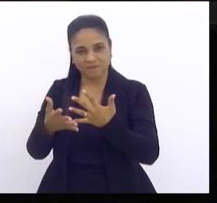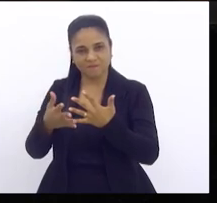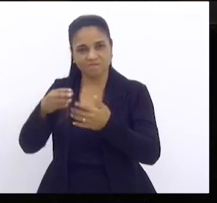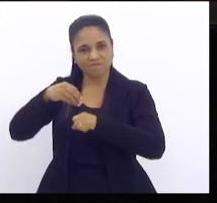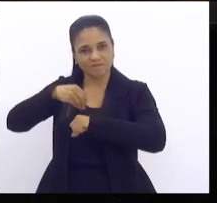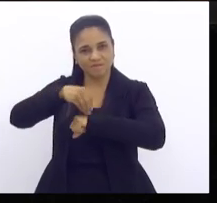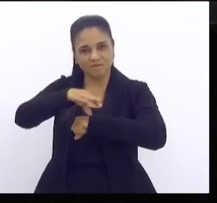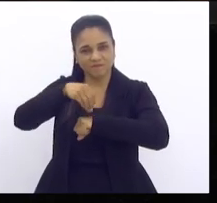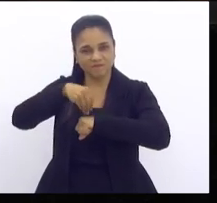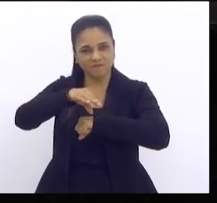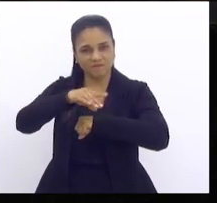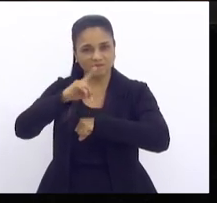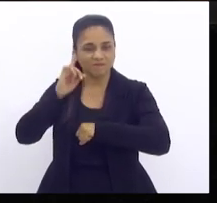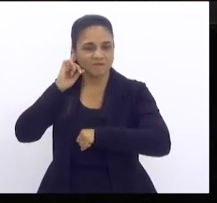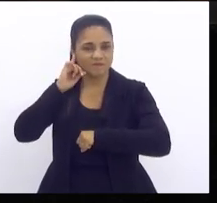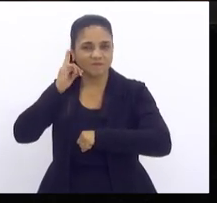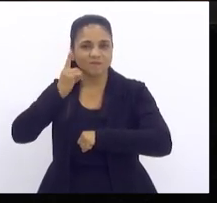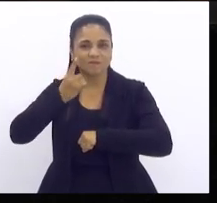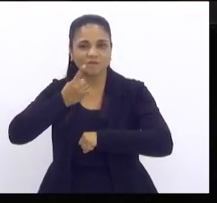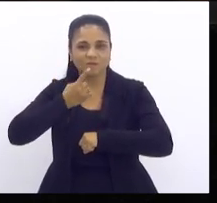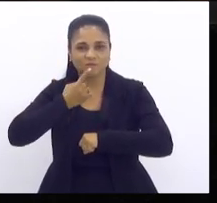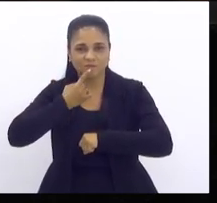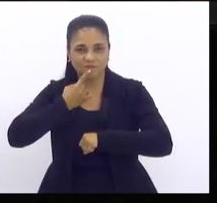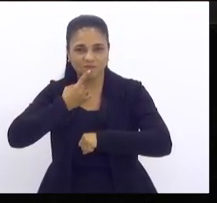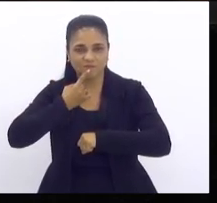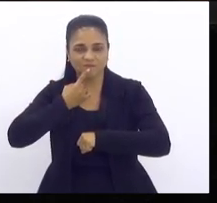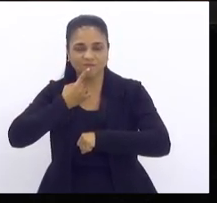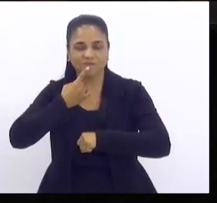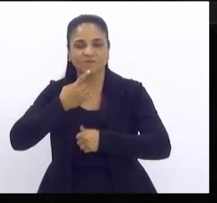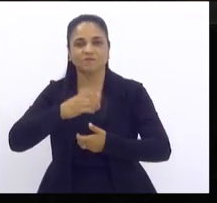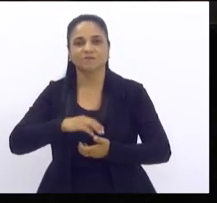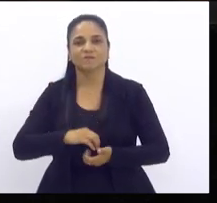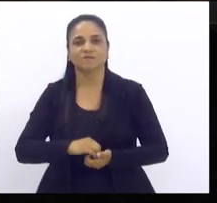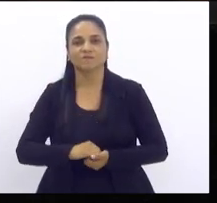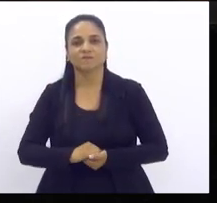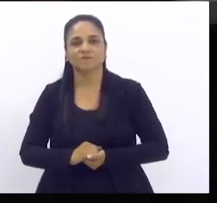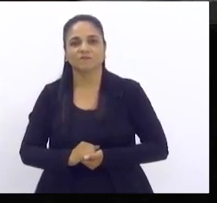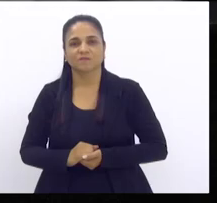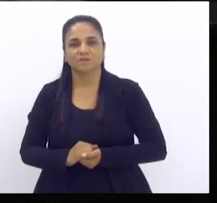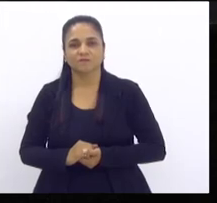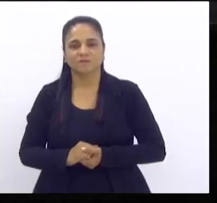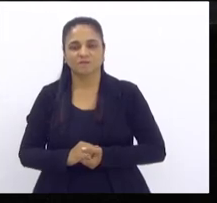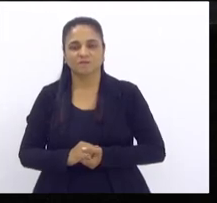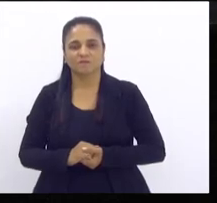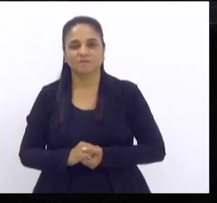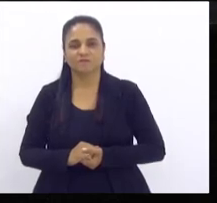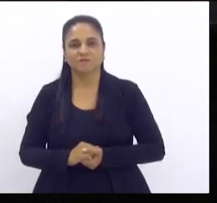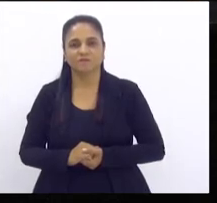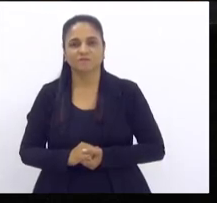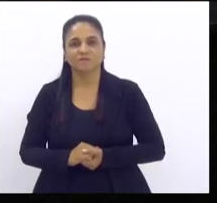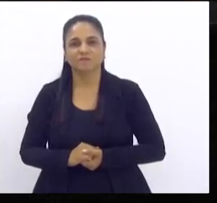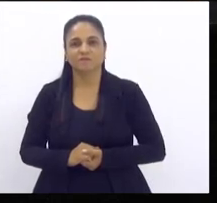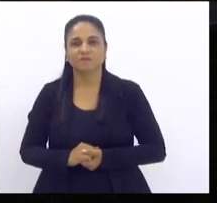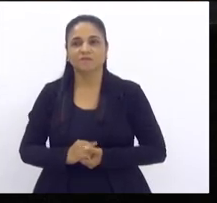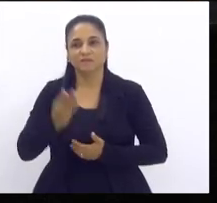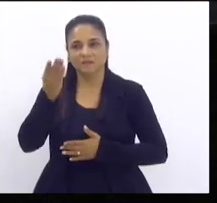que leva a nossa voz aos deficientes auditivos senhoras